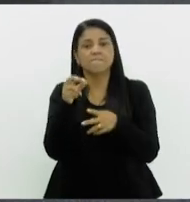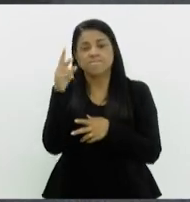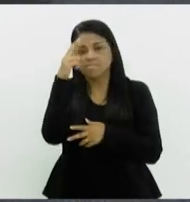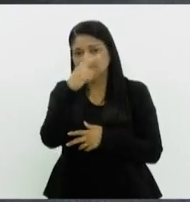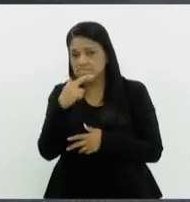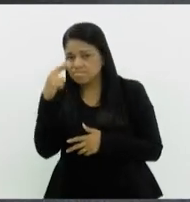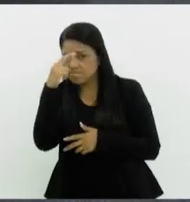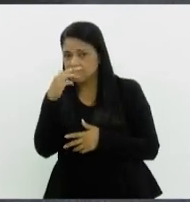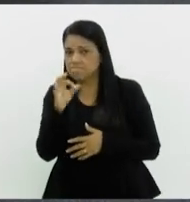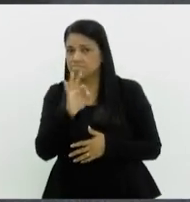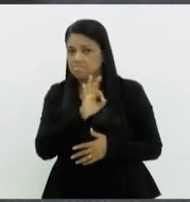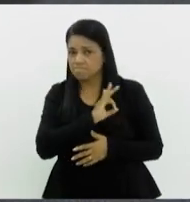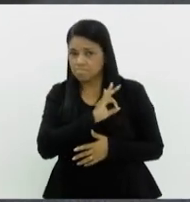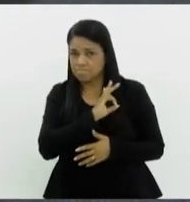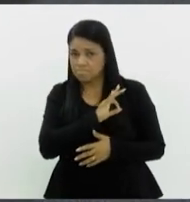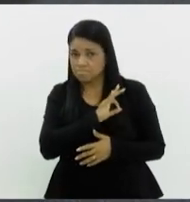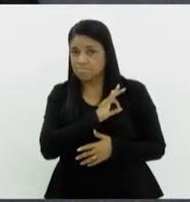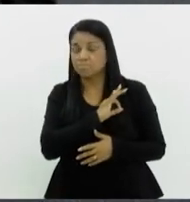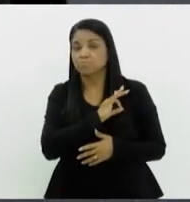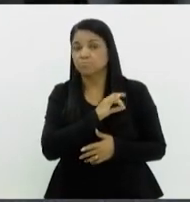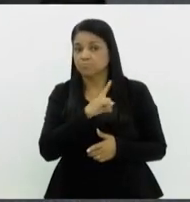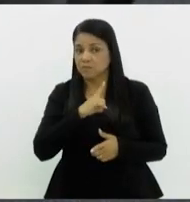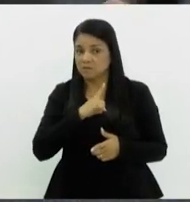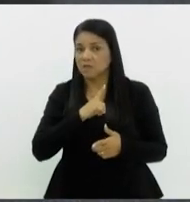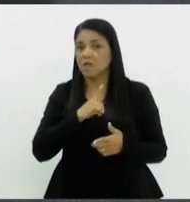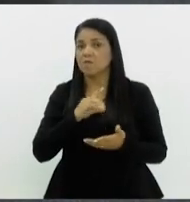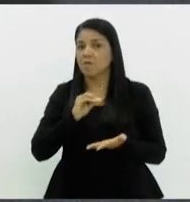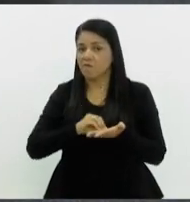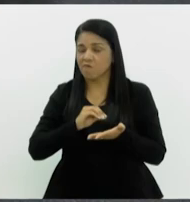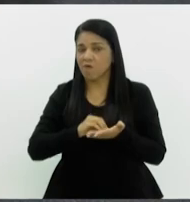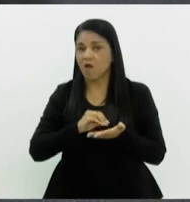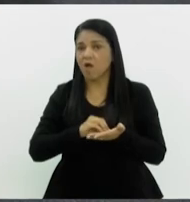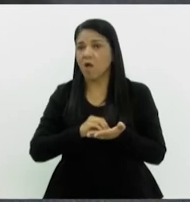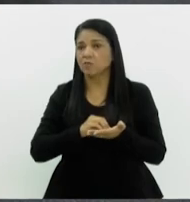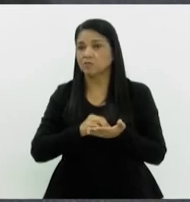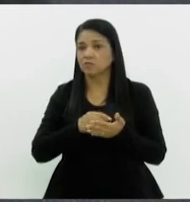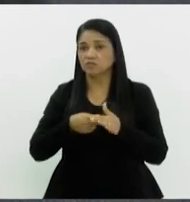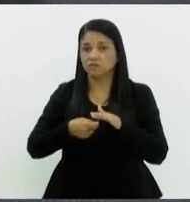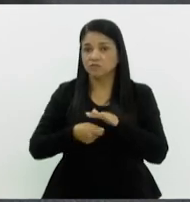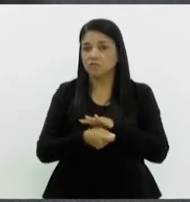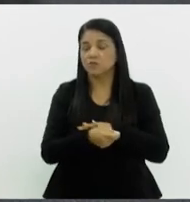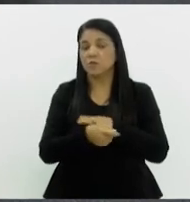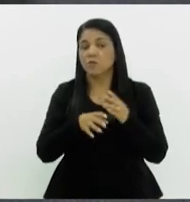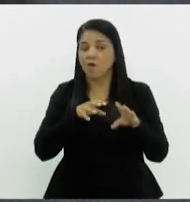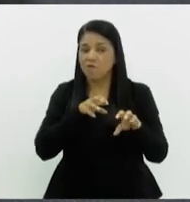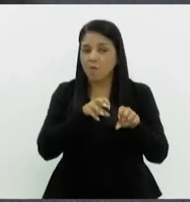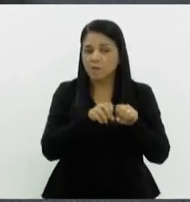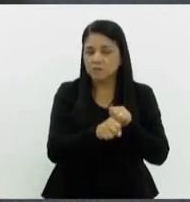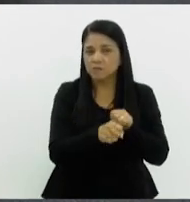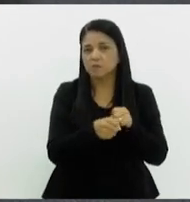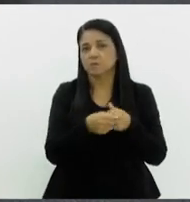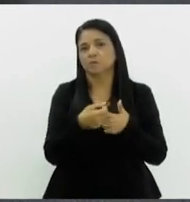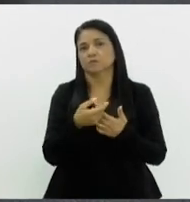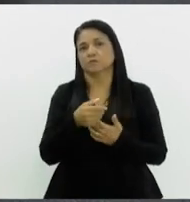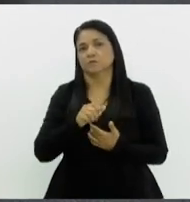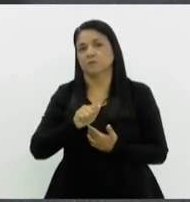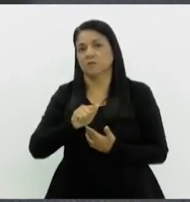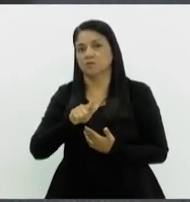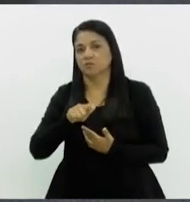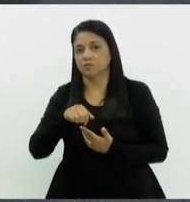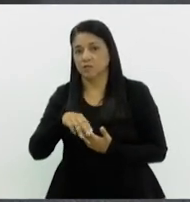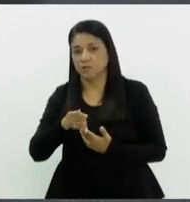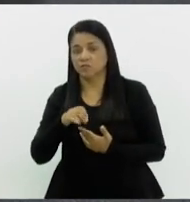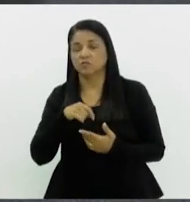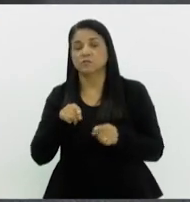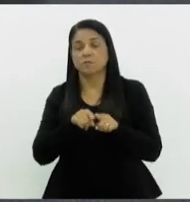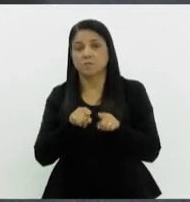investigações nas polícias, ainda há um desinvestimento muito forte, a formação dos agentes. A gente tem na peça orçamentária mesmo,